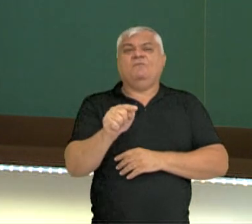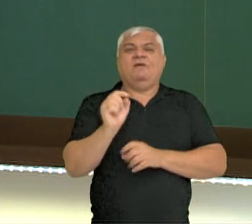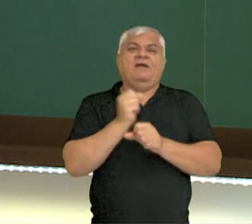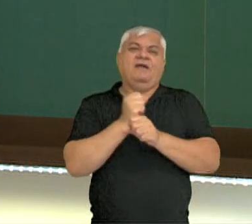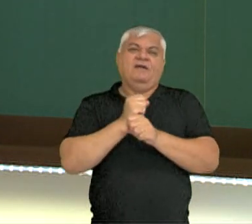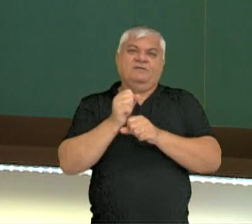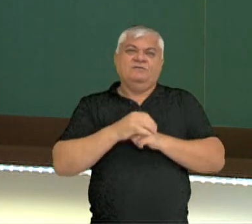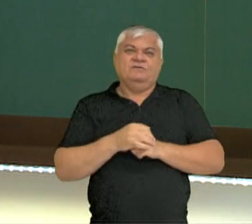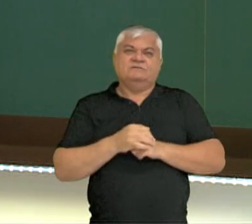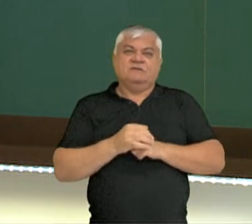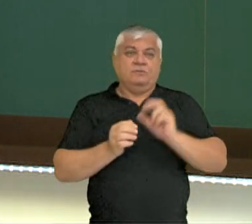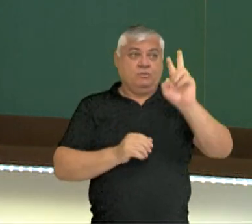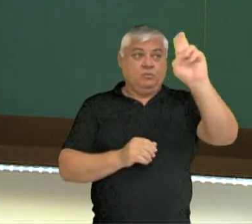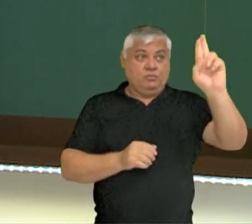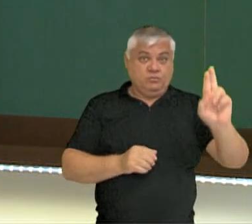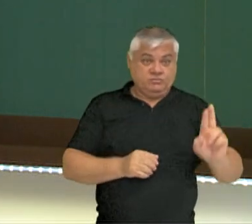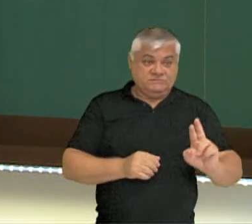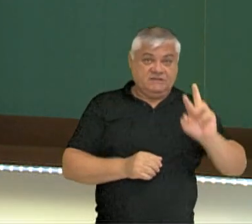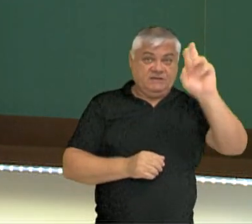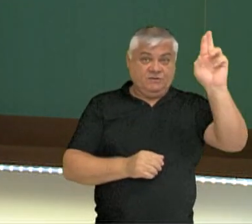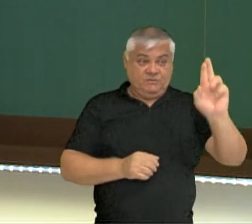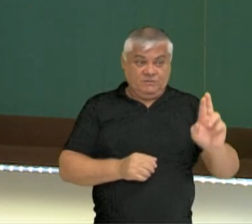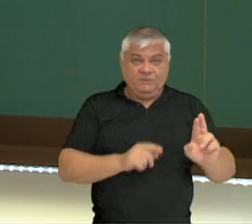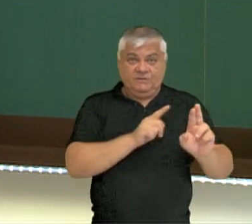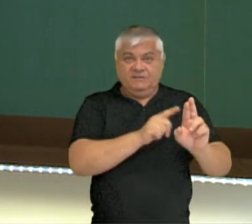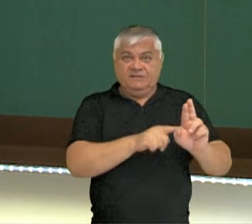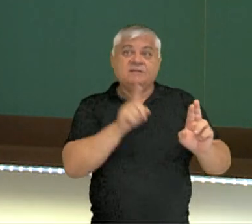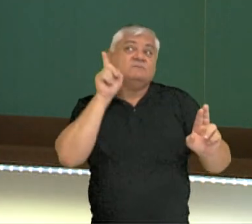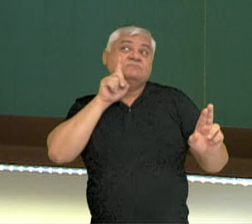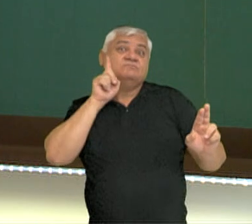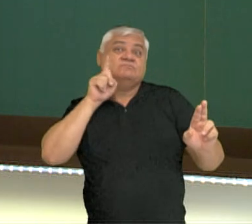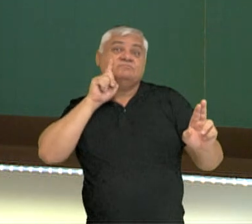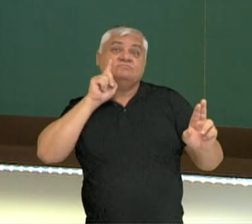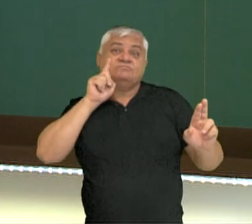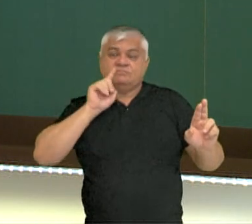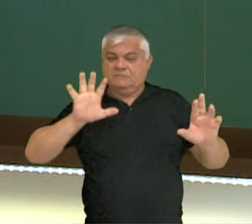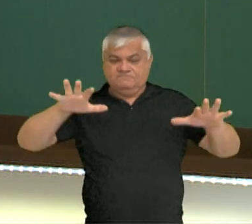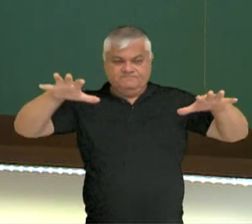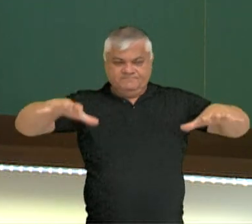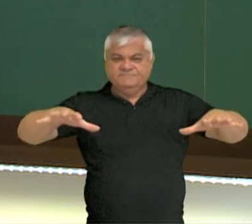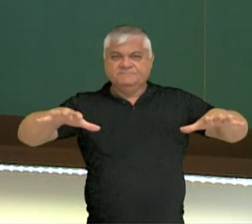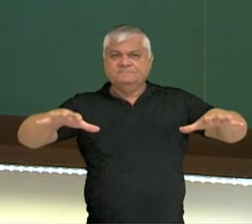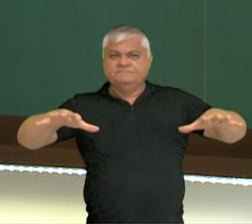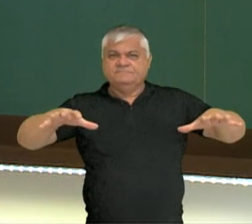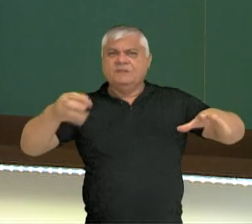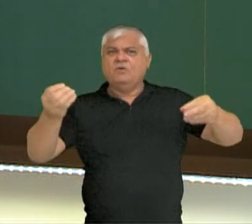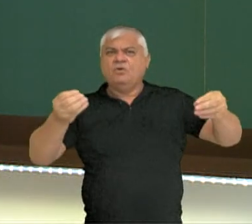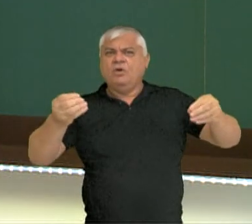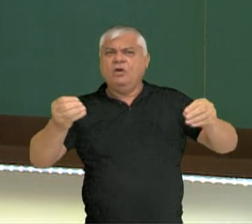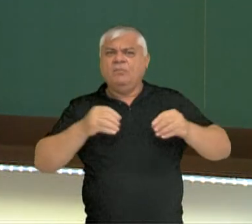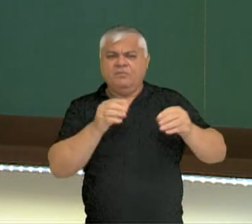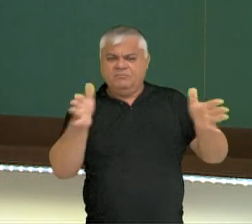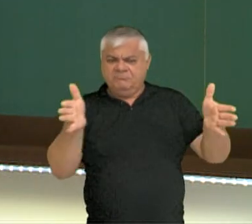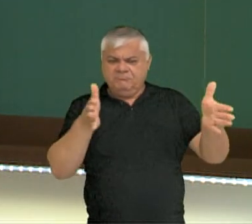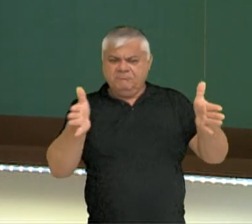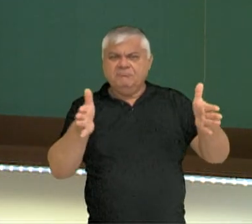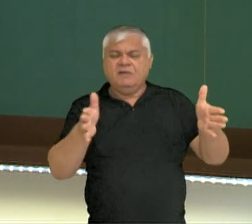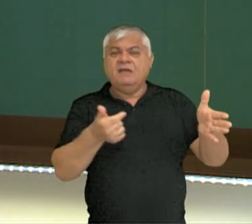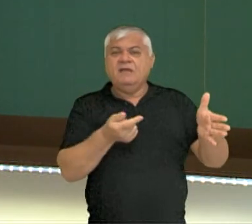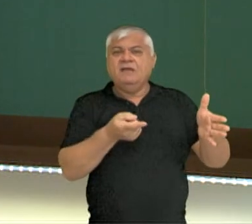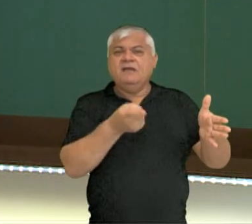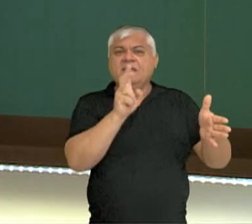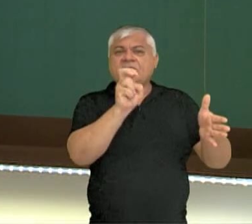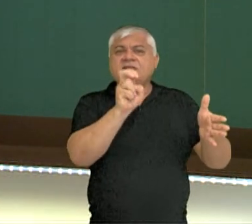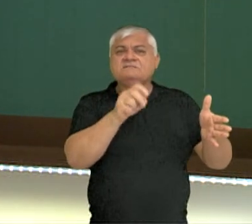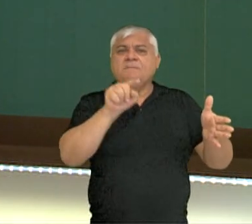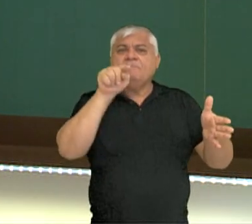passaram da Rússia, da Sibéria, para o Alasca, para a América do Norte, com datação de 15 mil anos